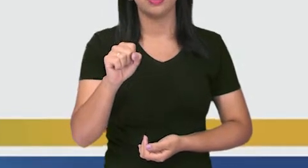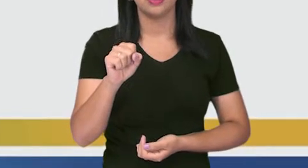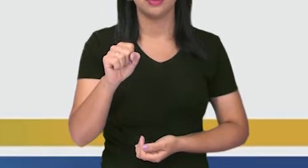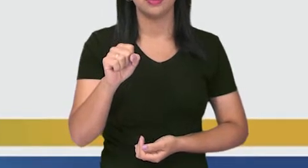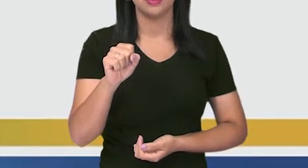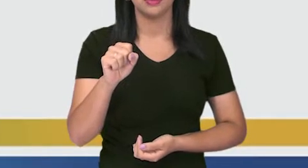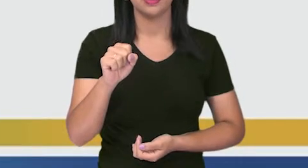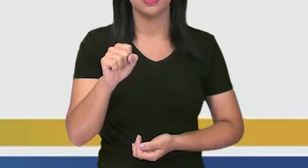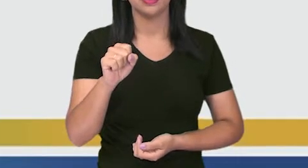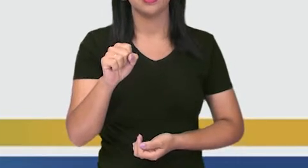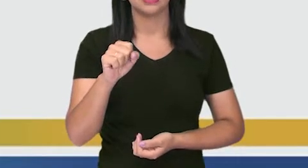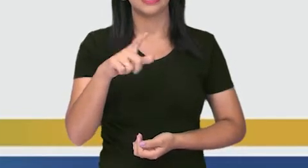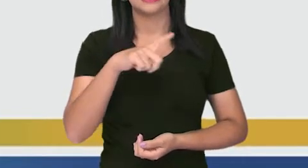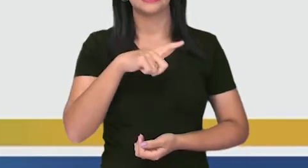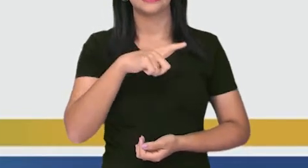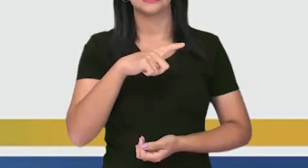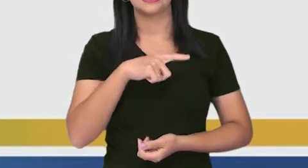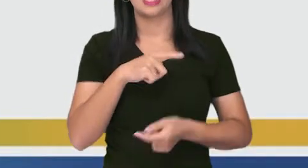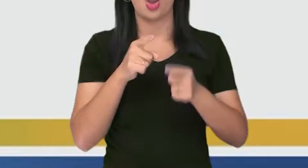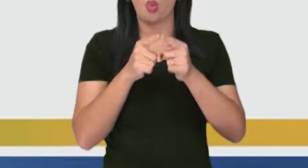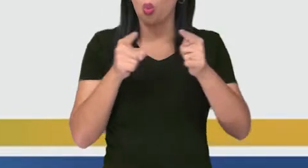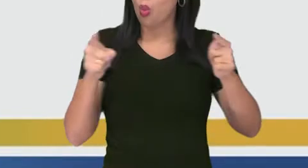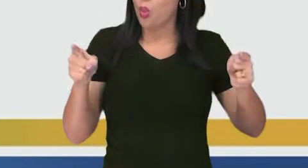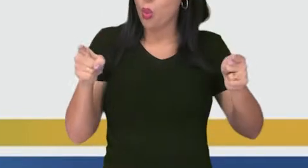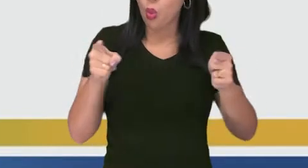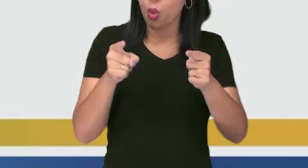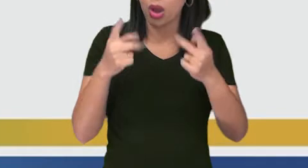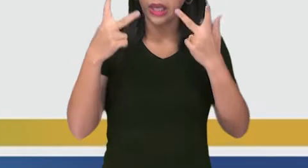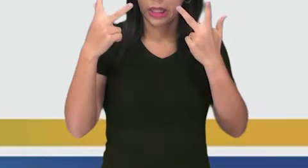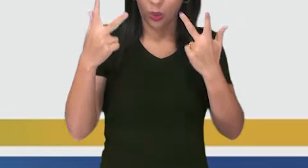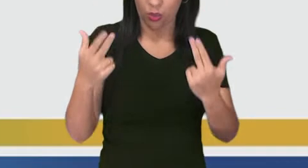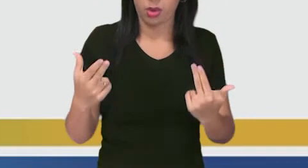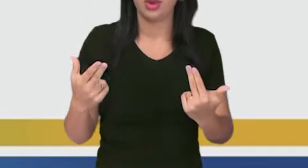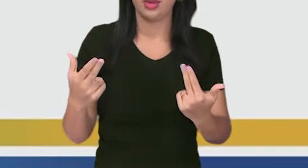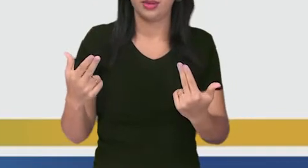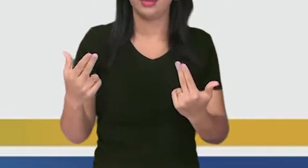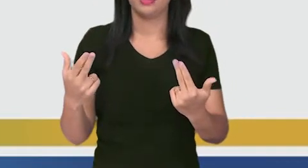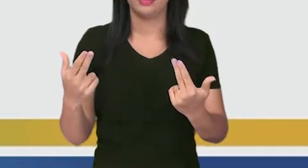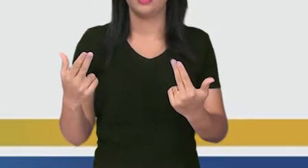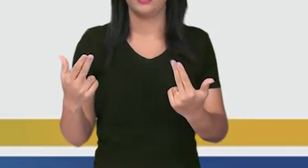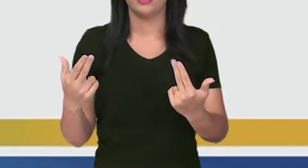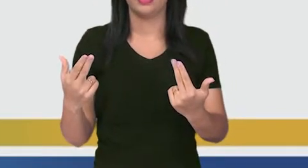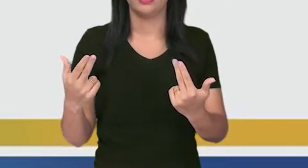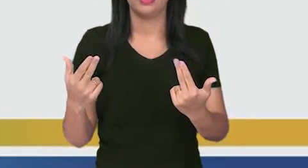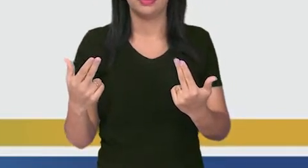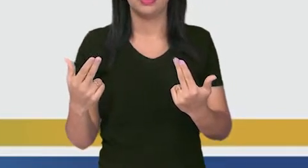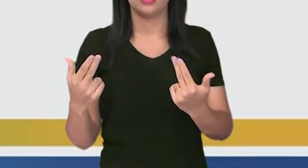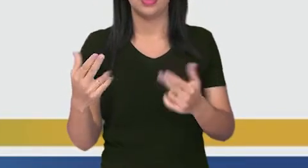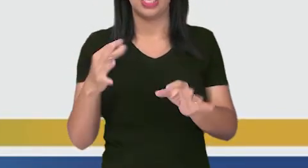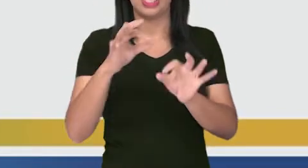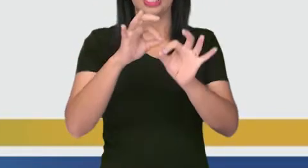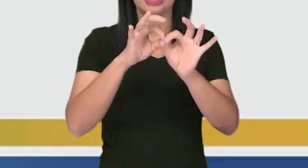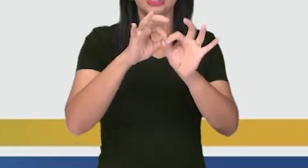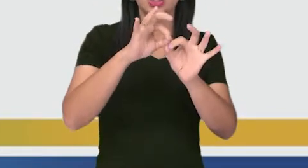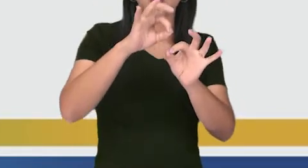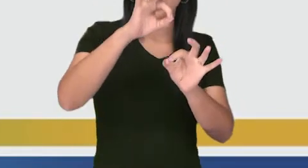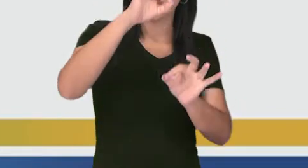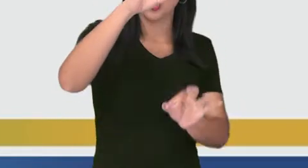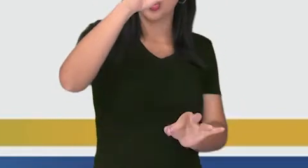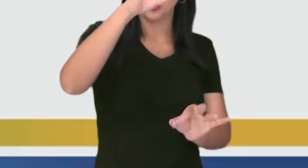no caso em que os intervalos são de tamanhos amplitudes iguais